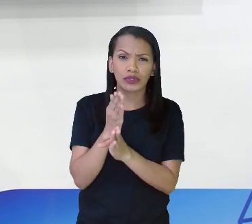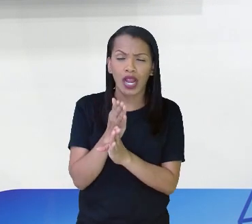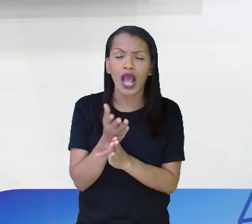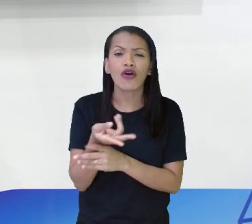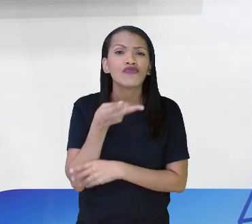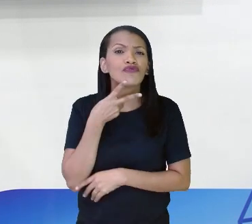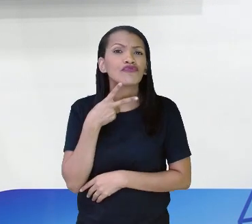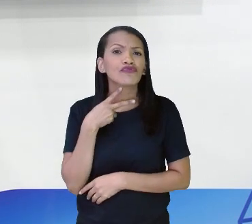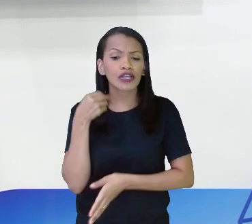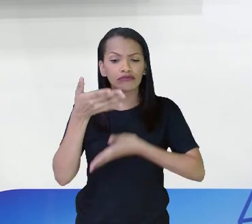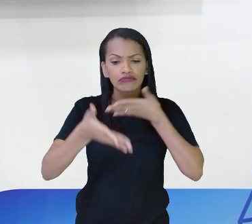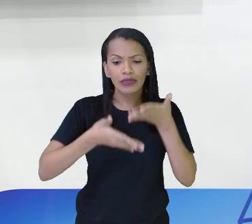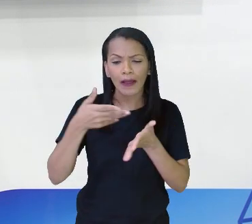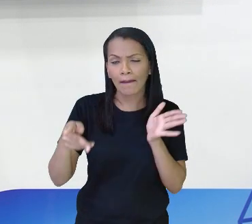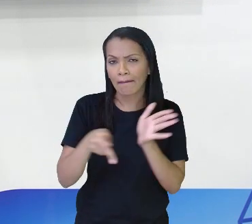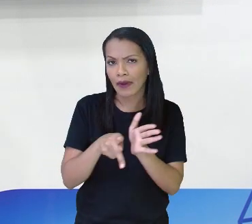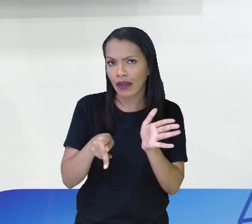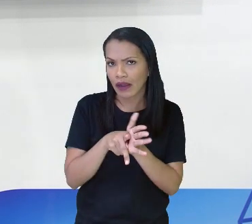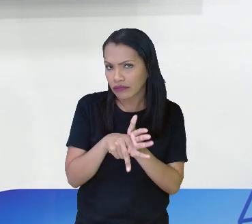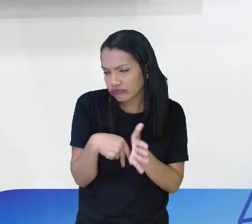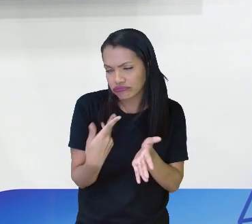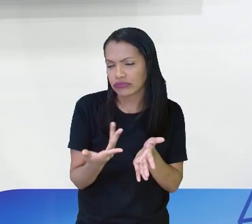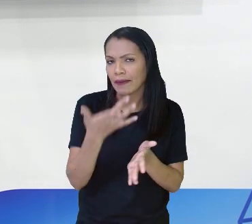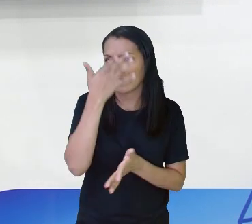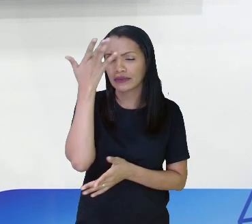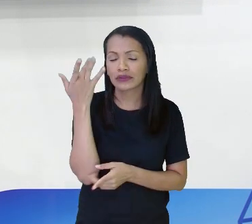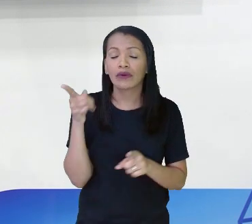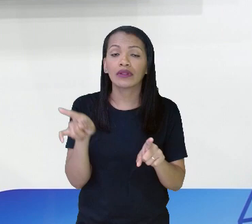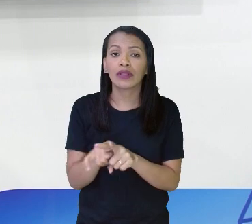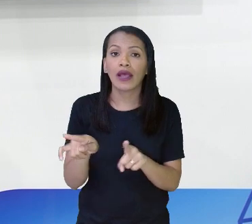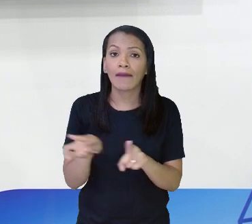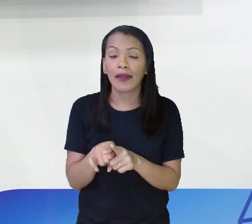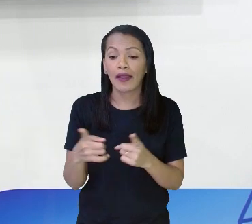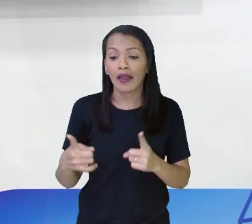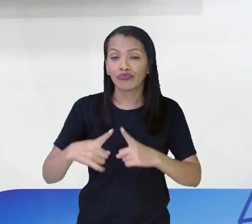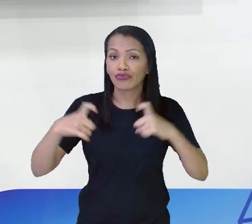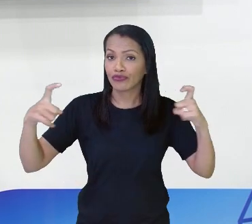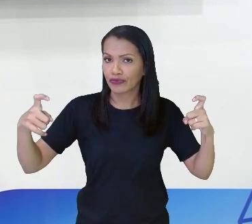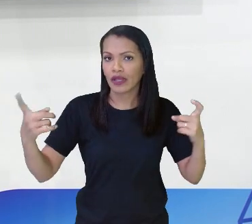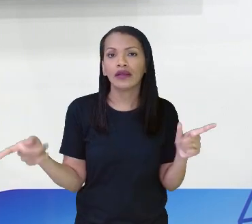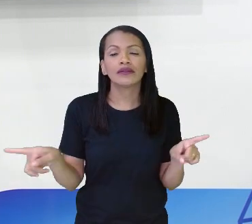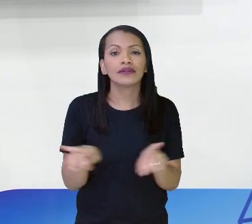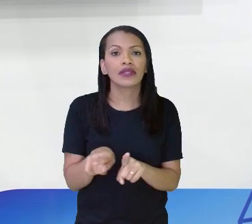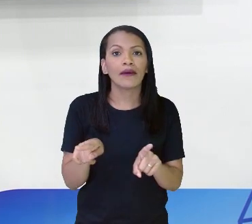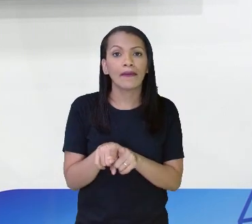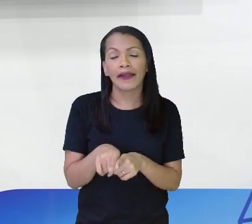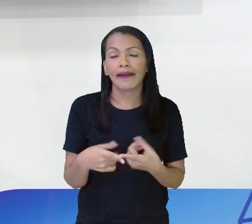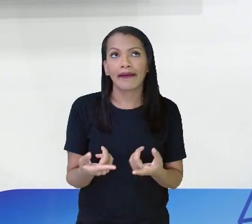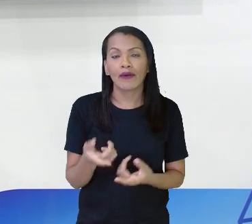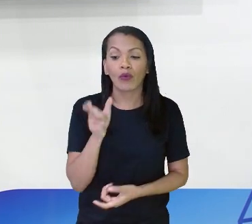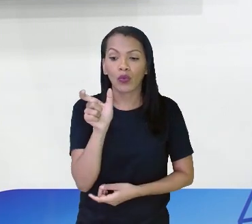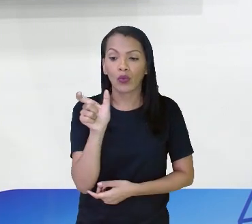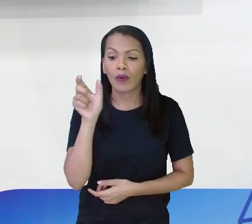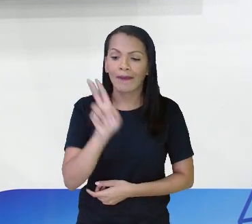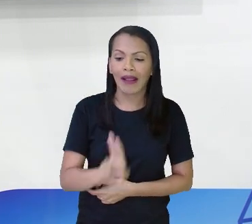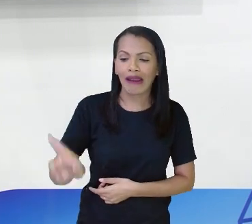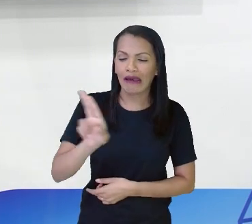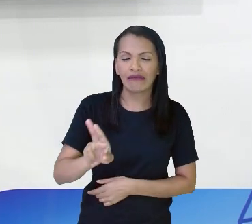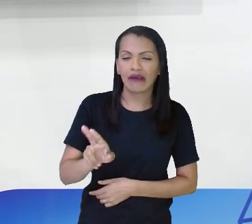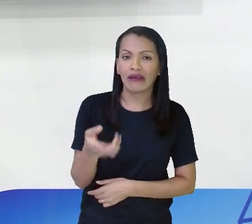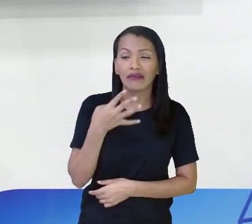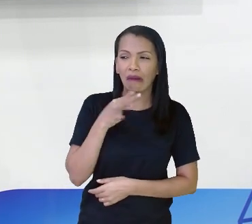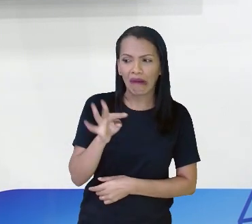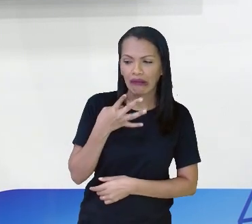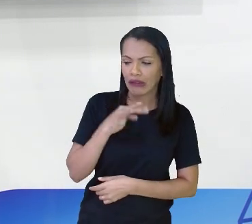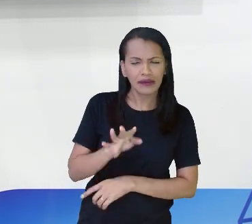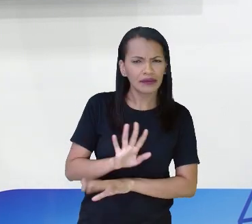é uma linguagem formal, tá certo? Clara, não vai usar palavras desconhecidas pelo grande público, são palavras claras e